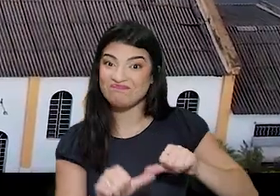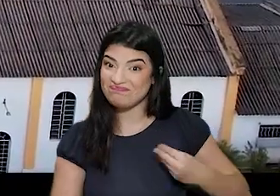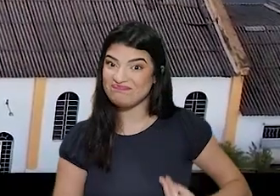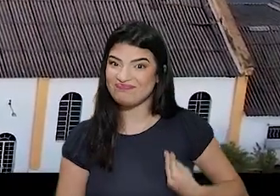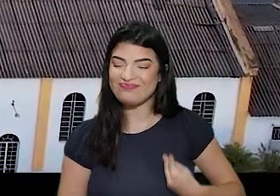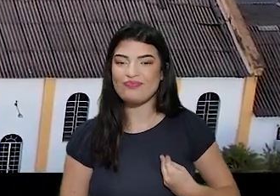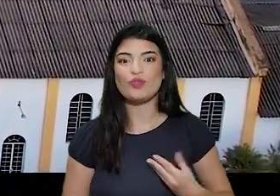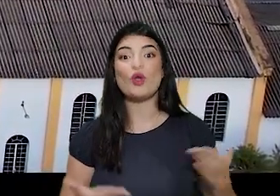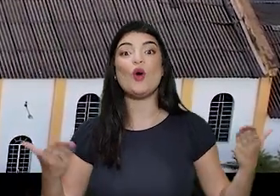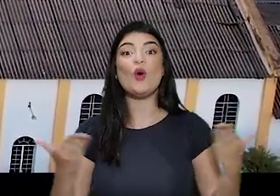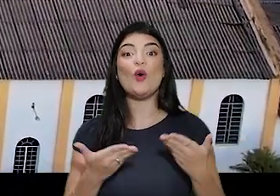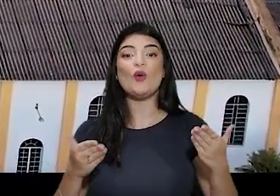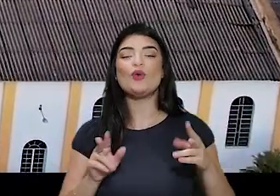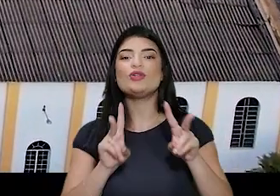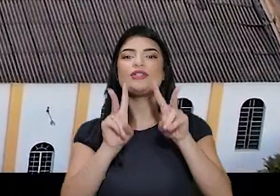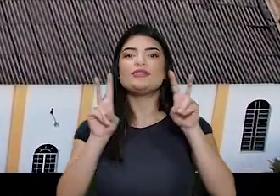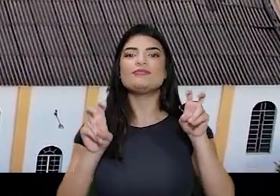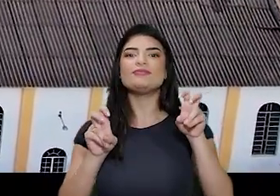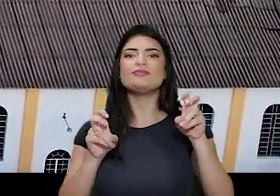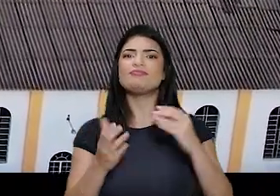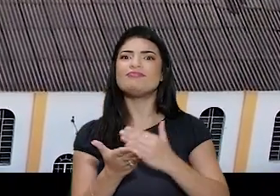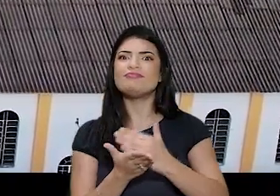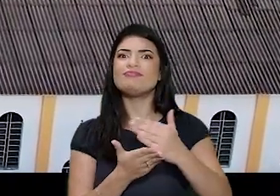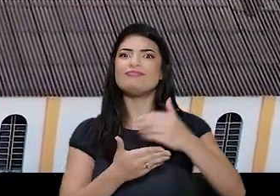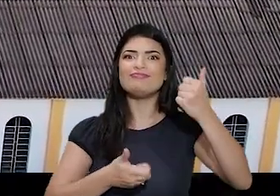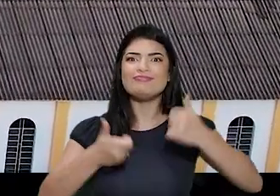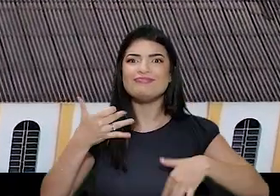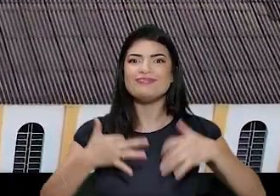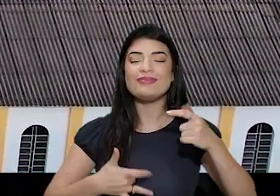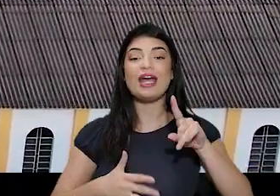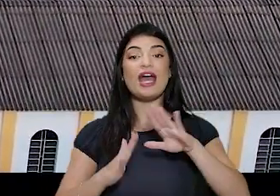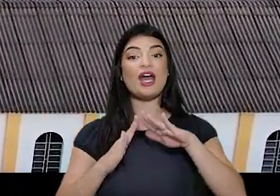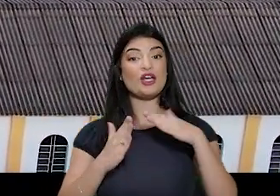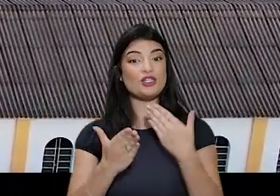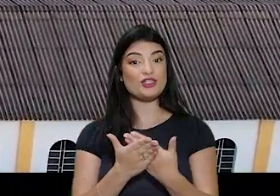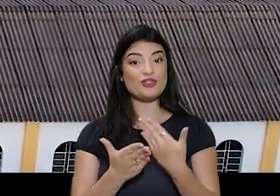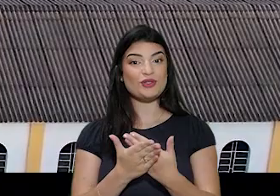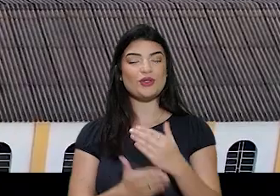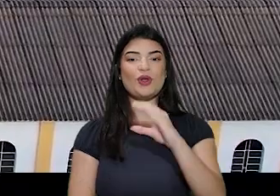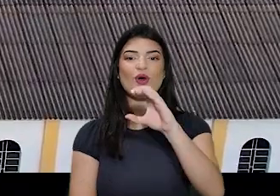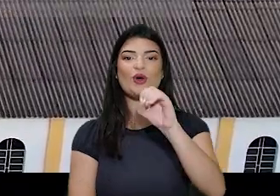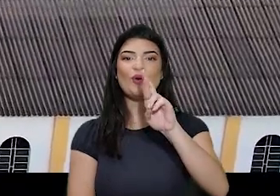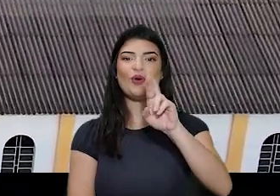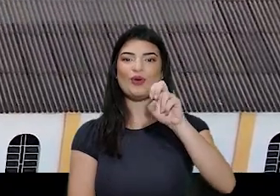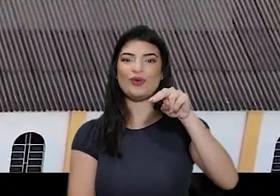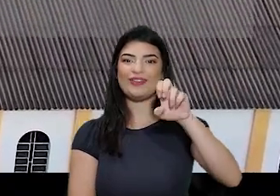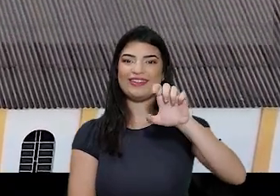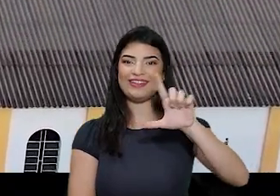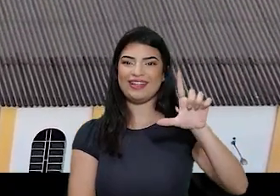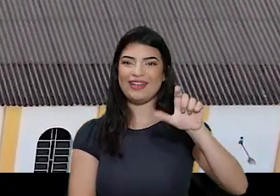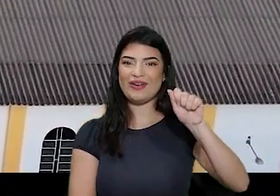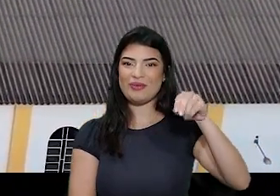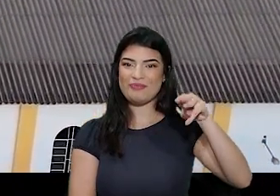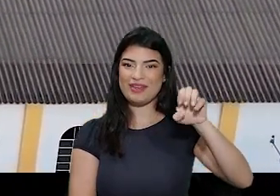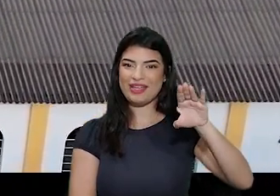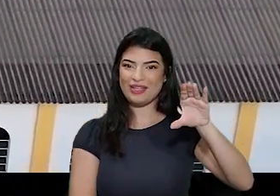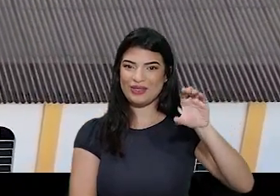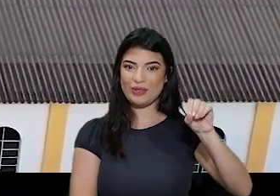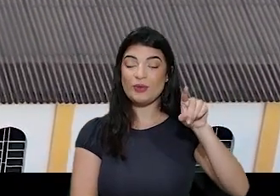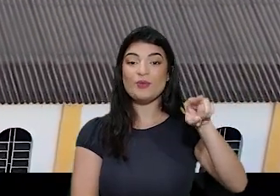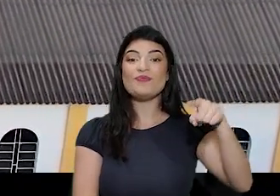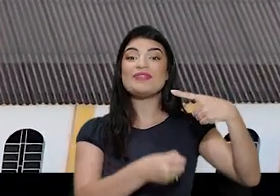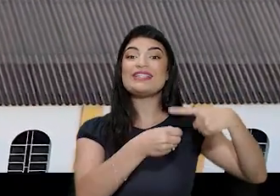ela. A nossa narrativa tem início na Escola Estadual Coronel Américo Teixeira